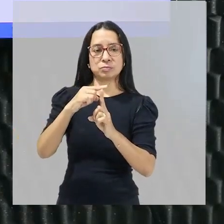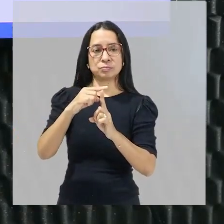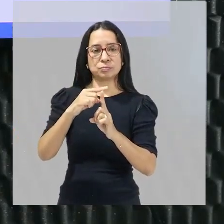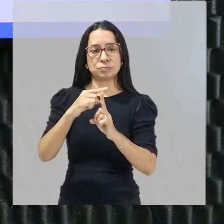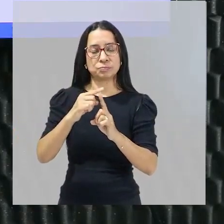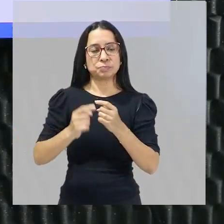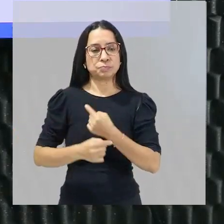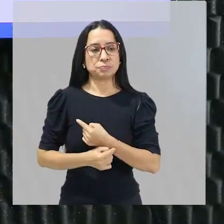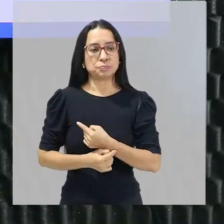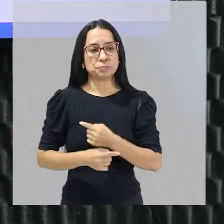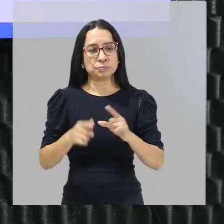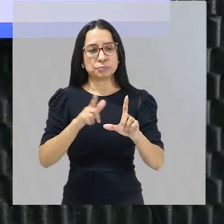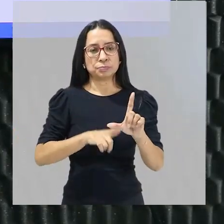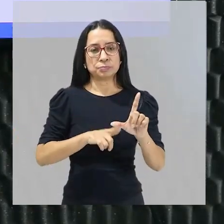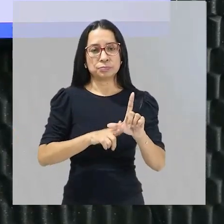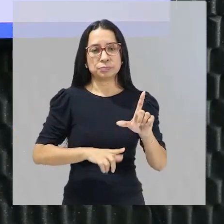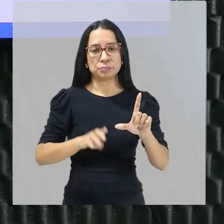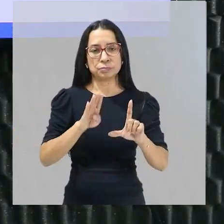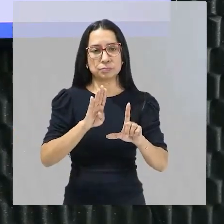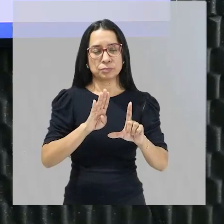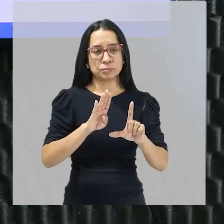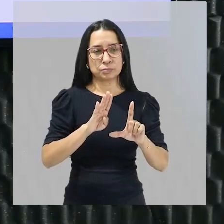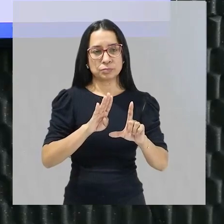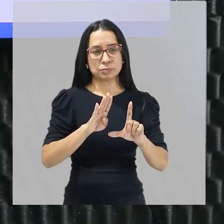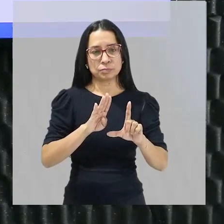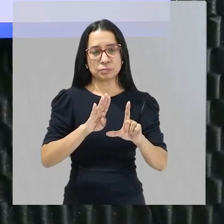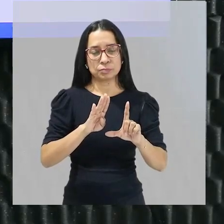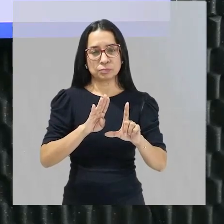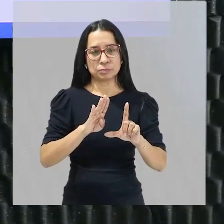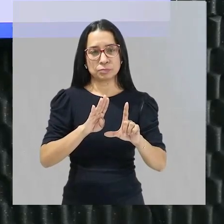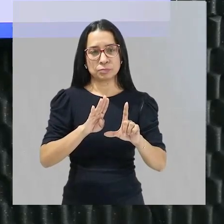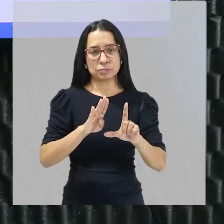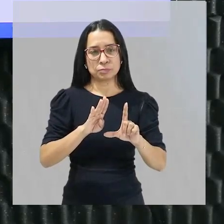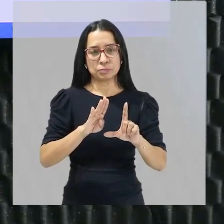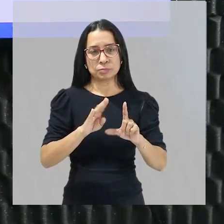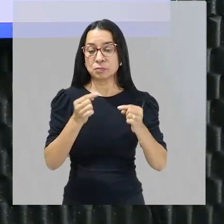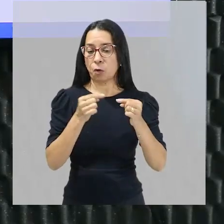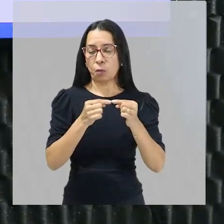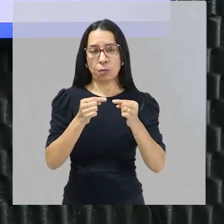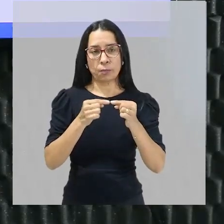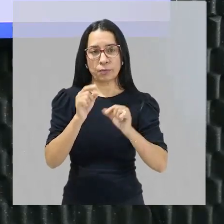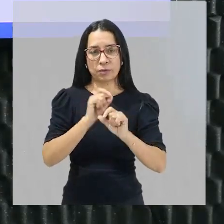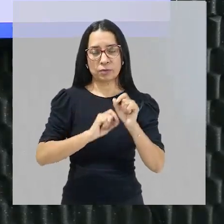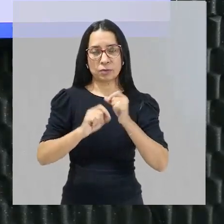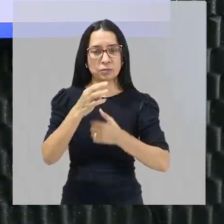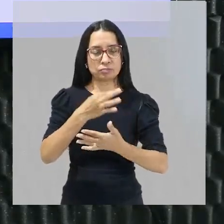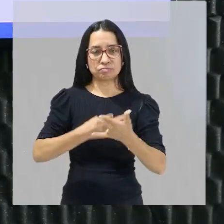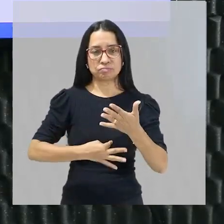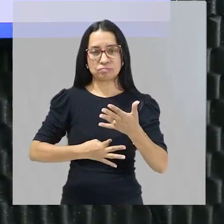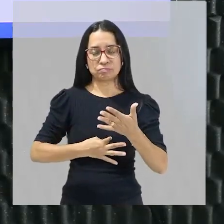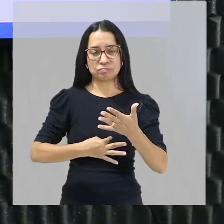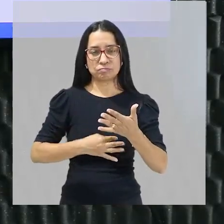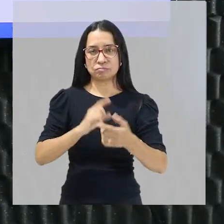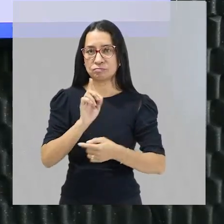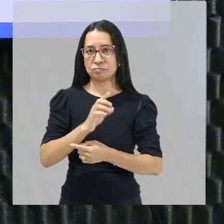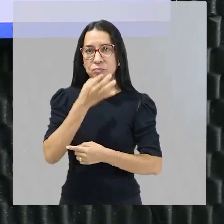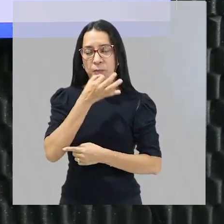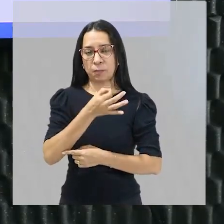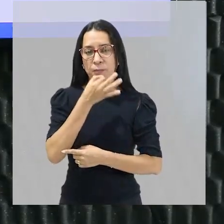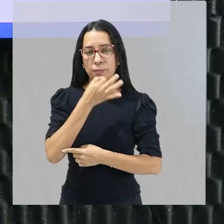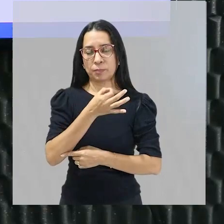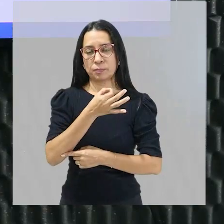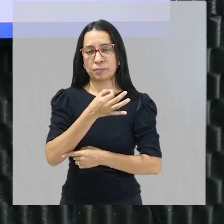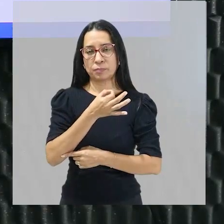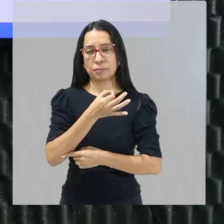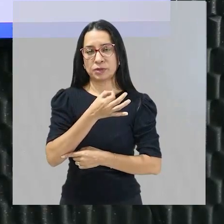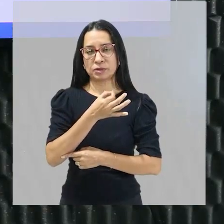antigas. A exaltação de crendices populares, o senso comum também pouco tem a ver com isso aqui. Não é isso que ele está criticando. Ele está criticando